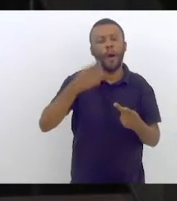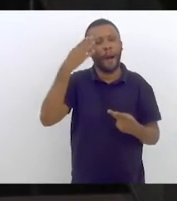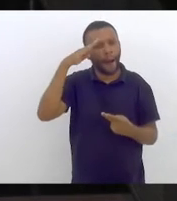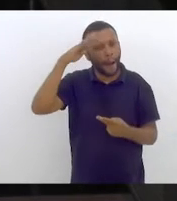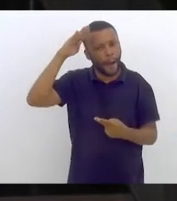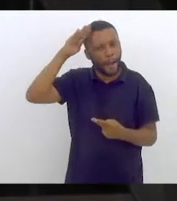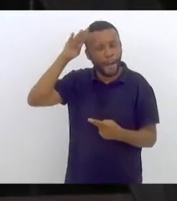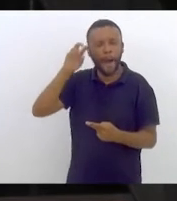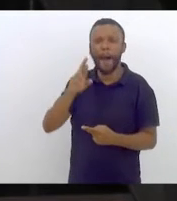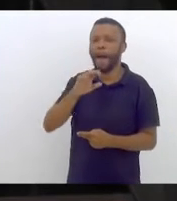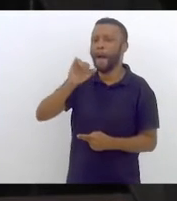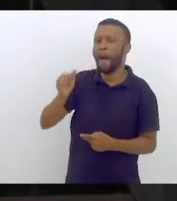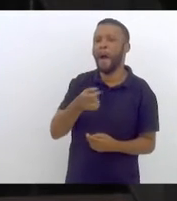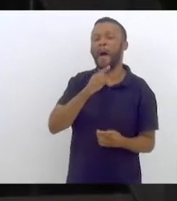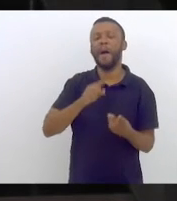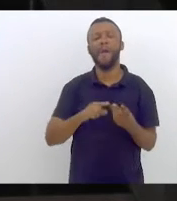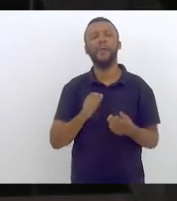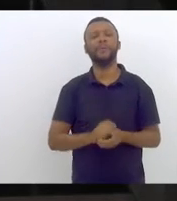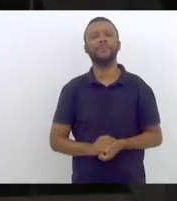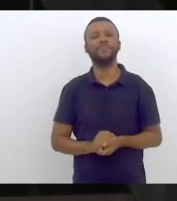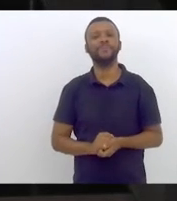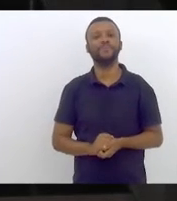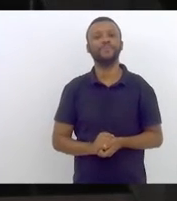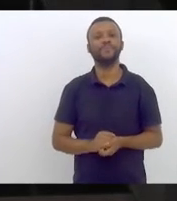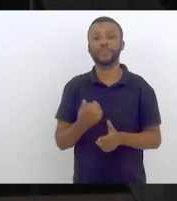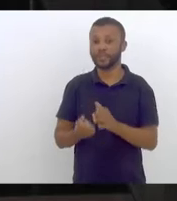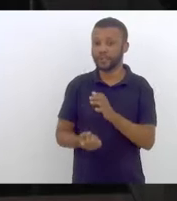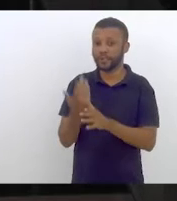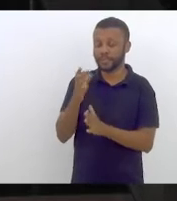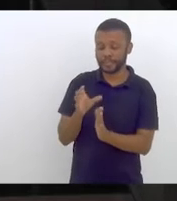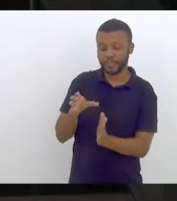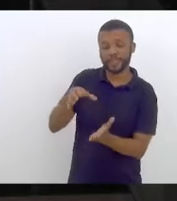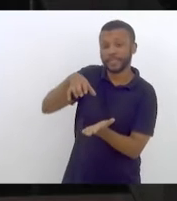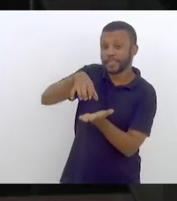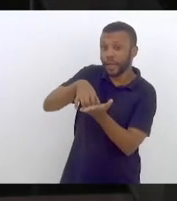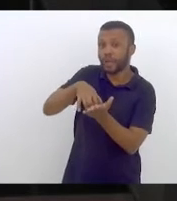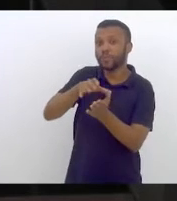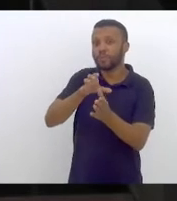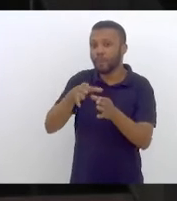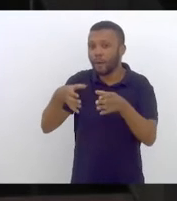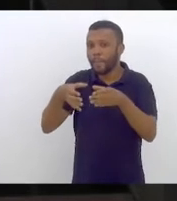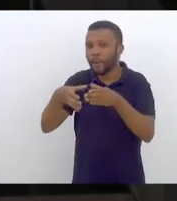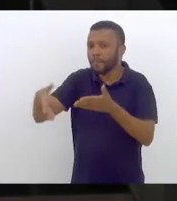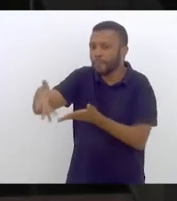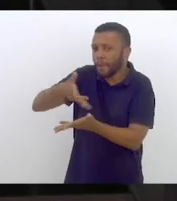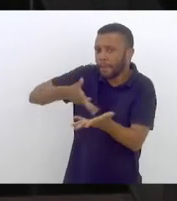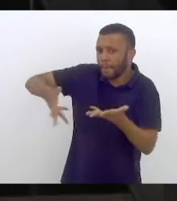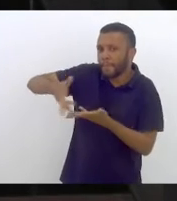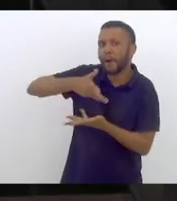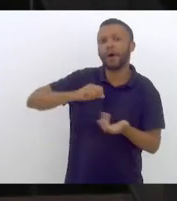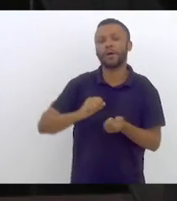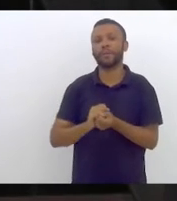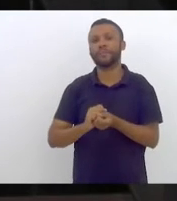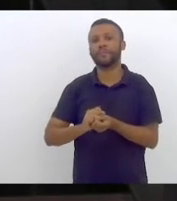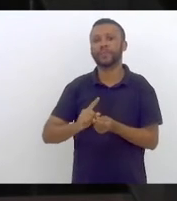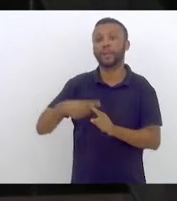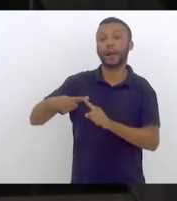a implantação de centros comunitários, a reforma de